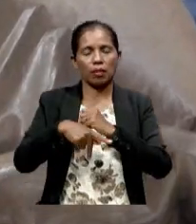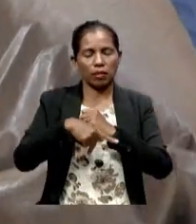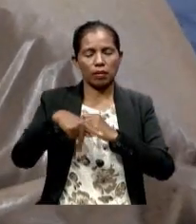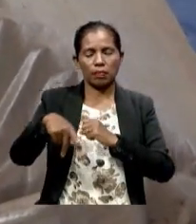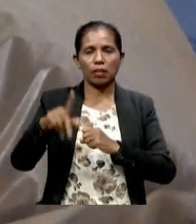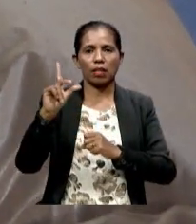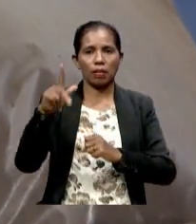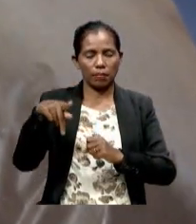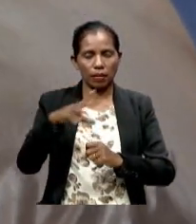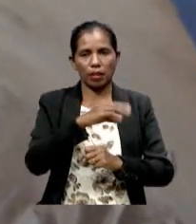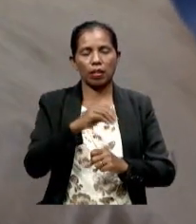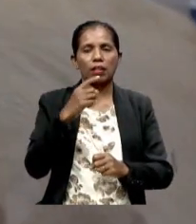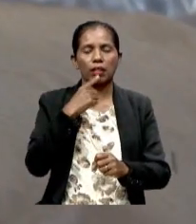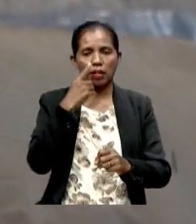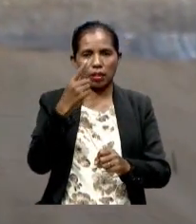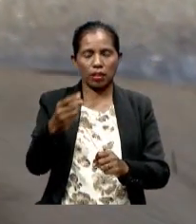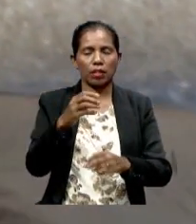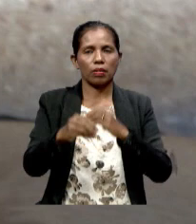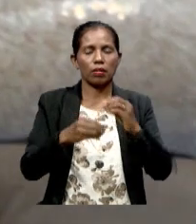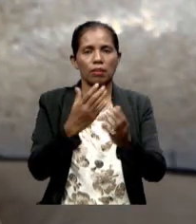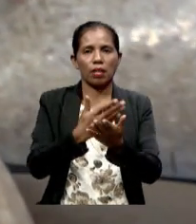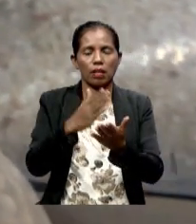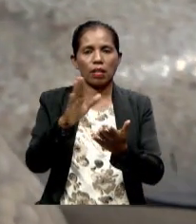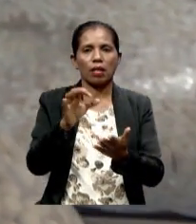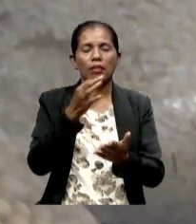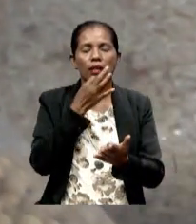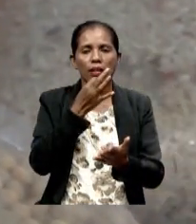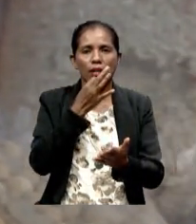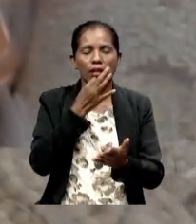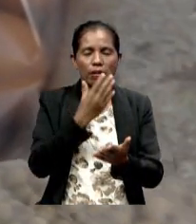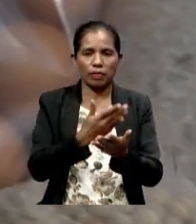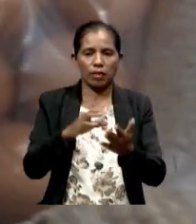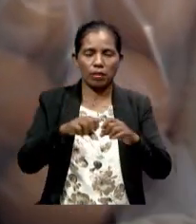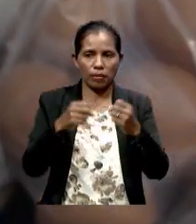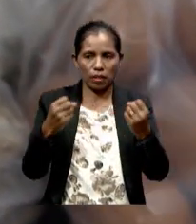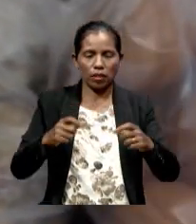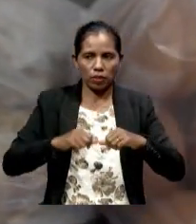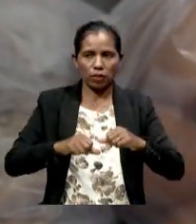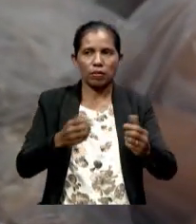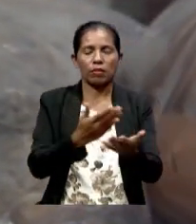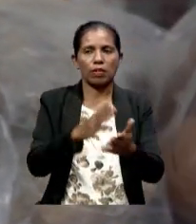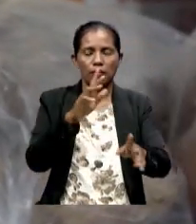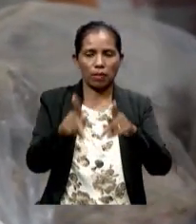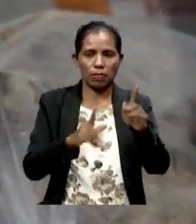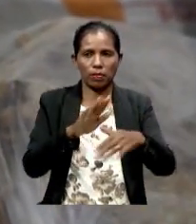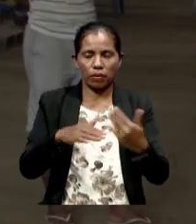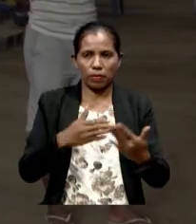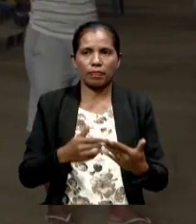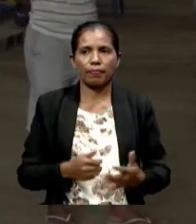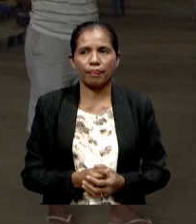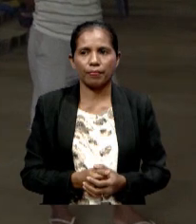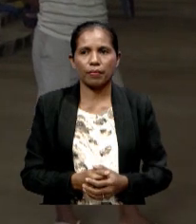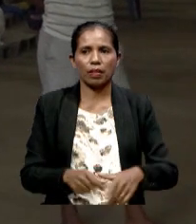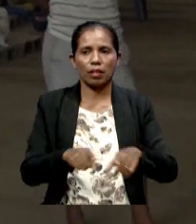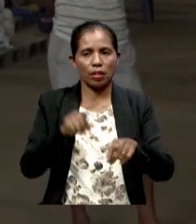Domingas dos Santos, nebe questiona kona ba cesta básica balon fogo, no continua faheba beneficiar o Sira. Anessa, o